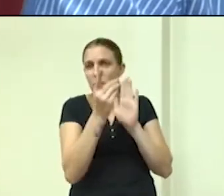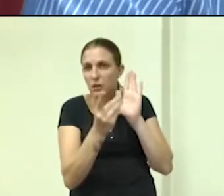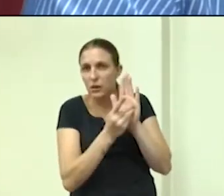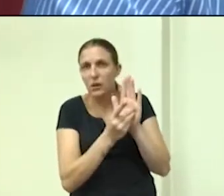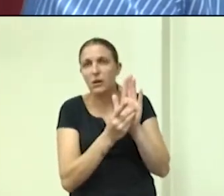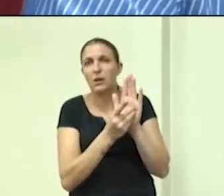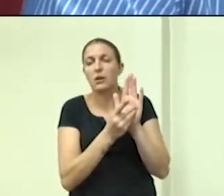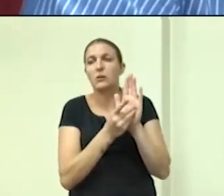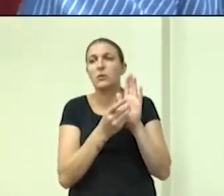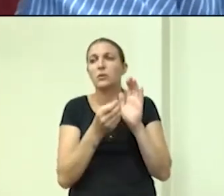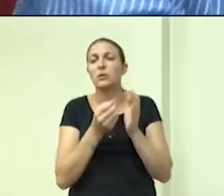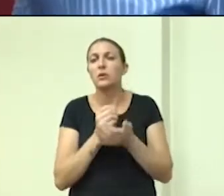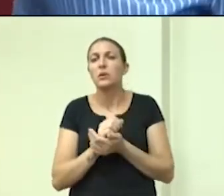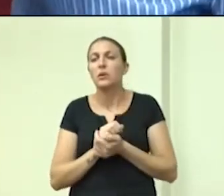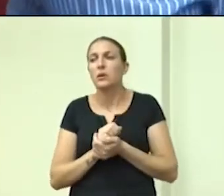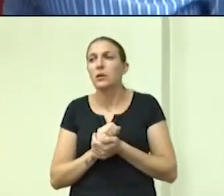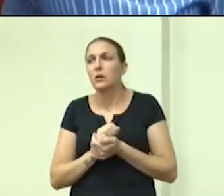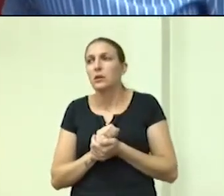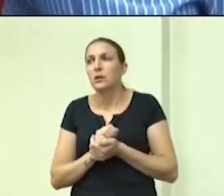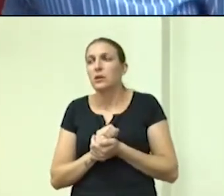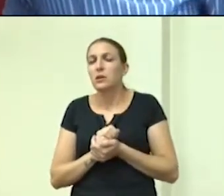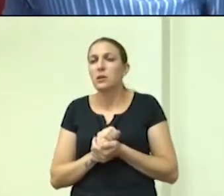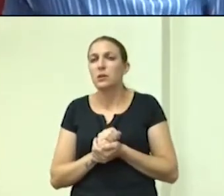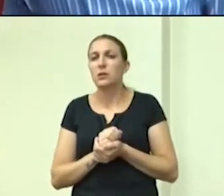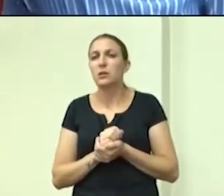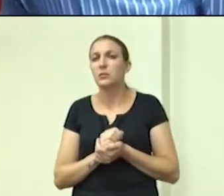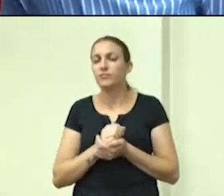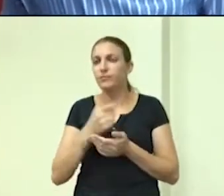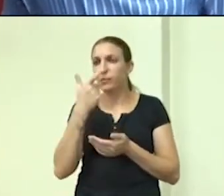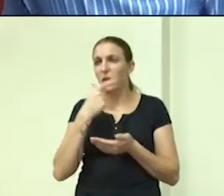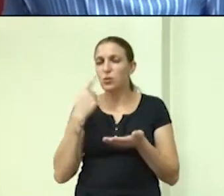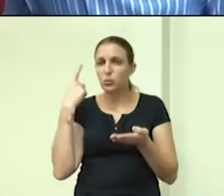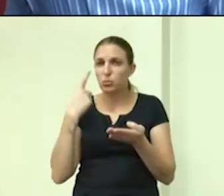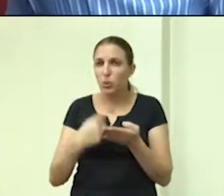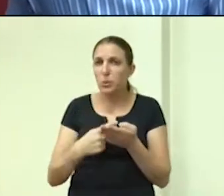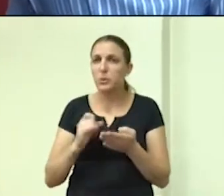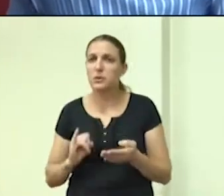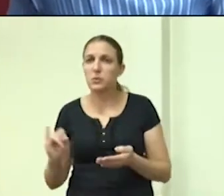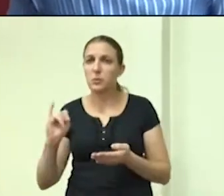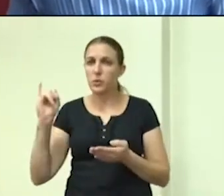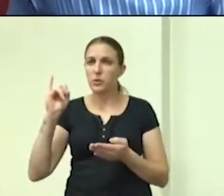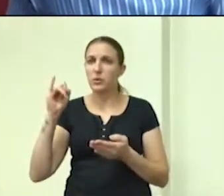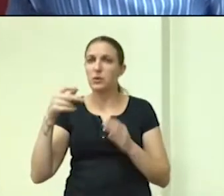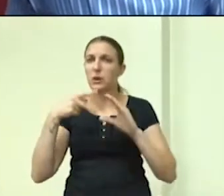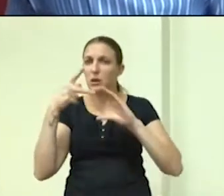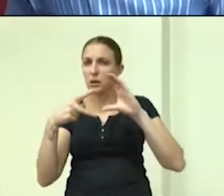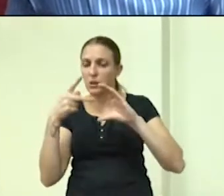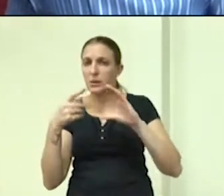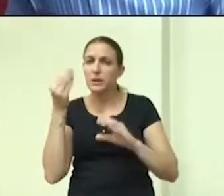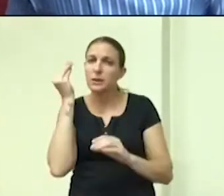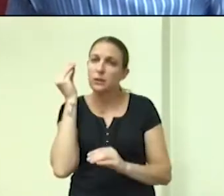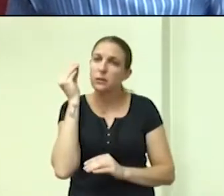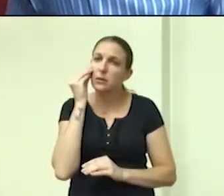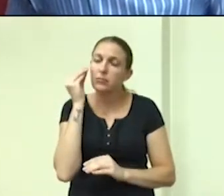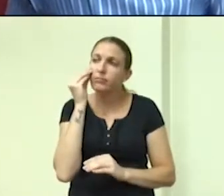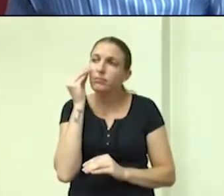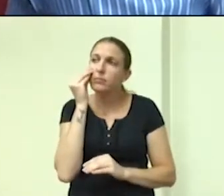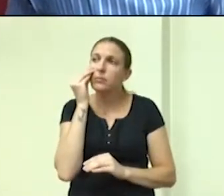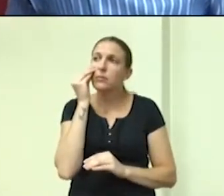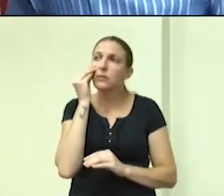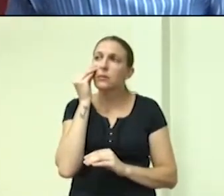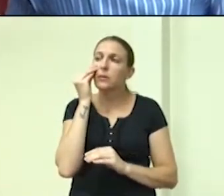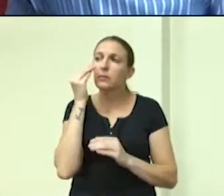institucionou o repasse às entidades. Eu acho que o compromisso importante que a gente pode ter aqui na Câmara é de tentar